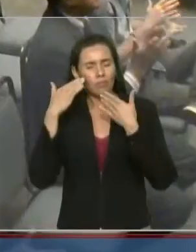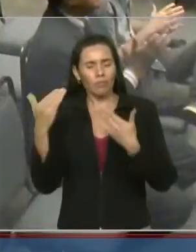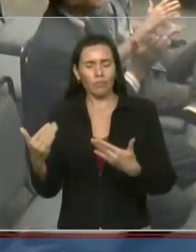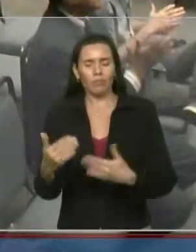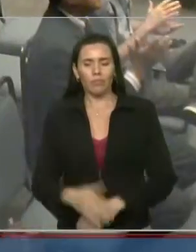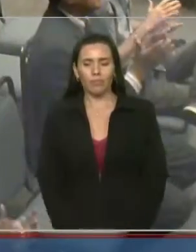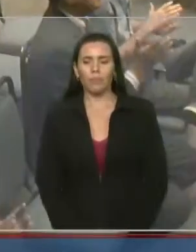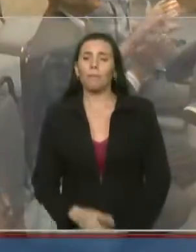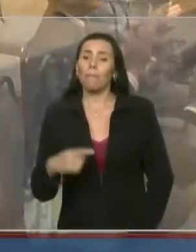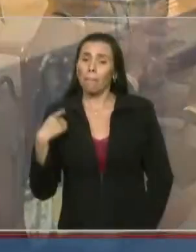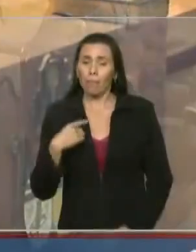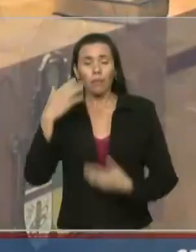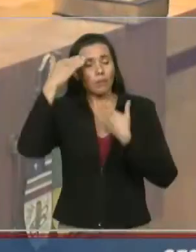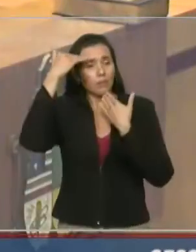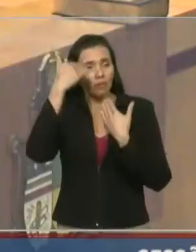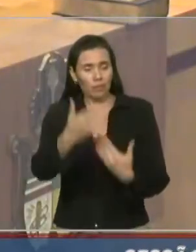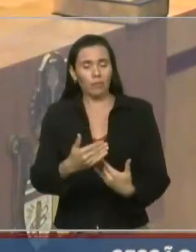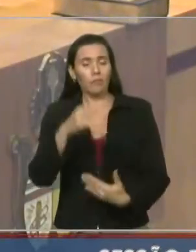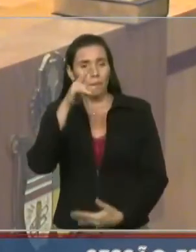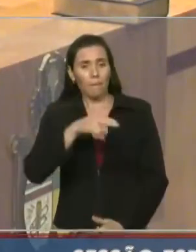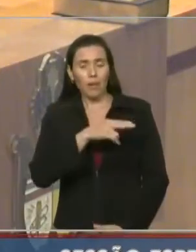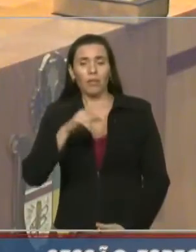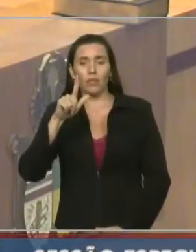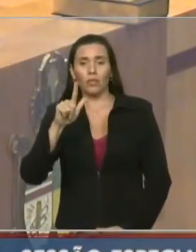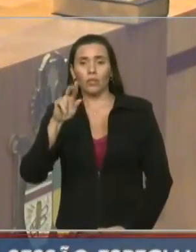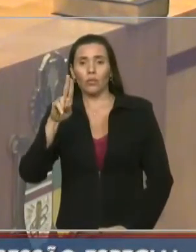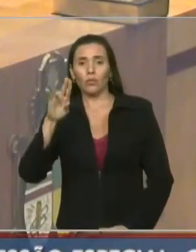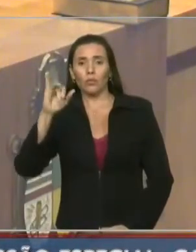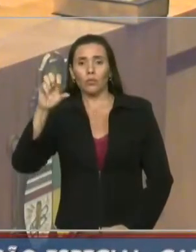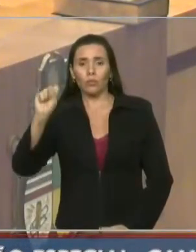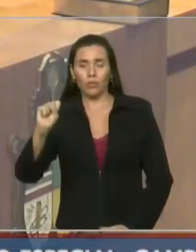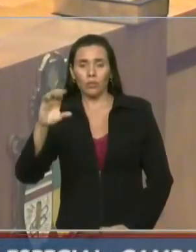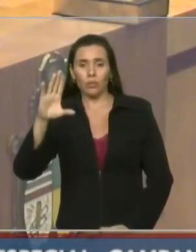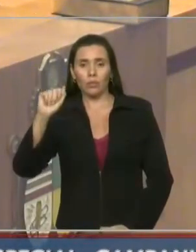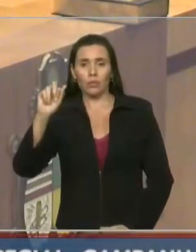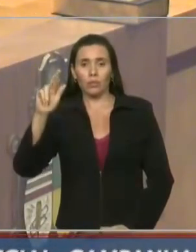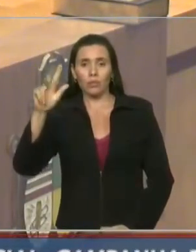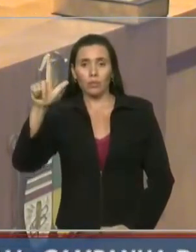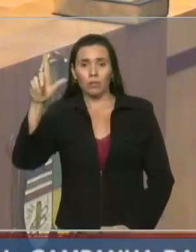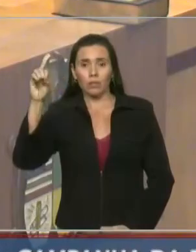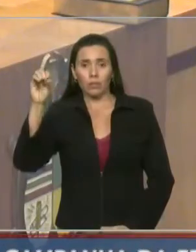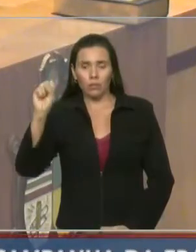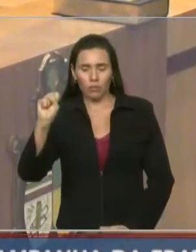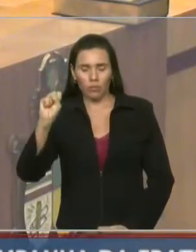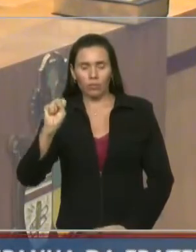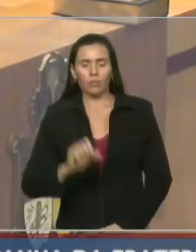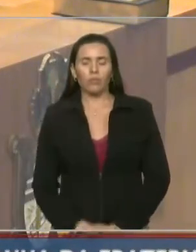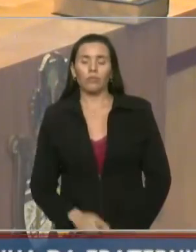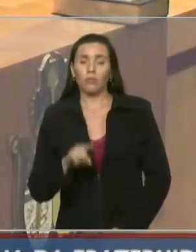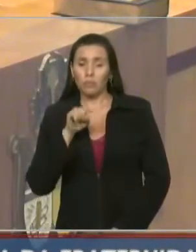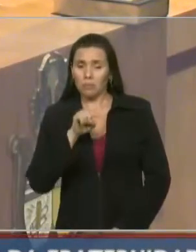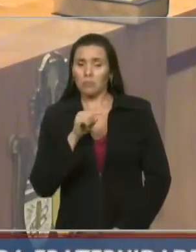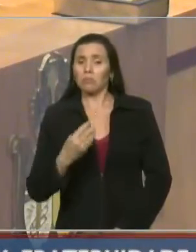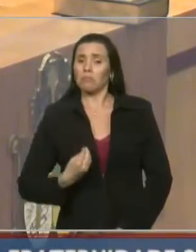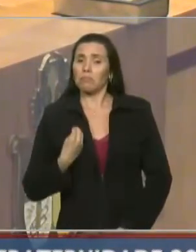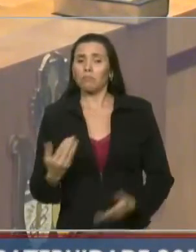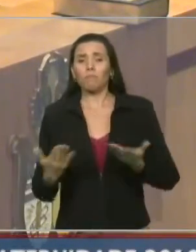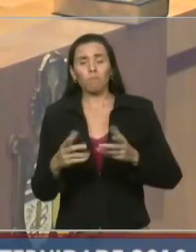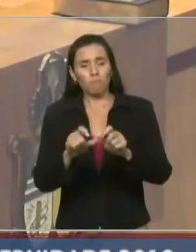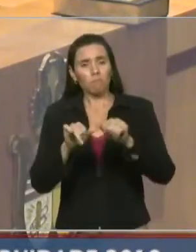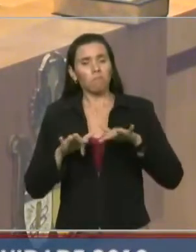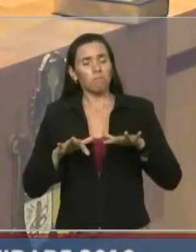Nós que agradecemos o padre Luiz Carlos pela sua participação, pela importante